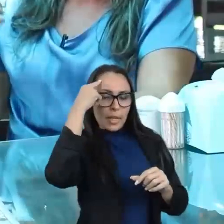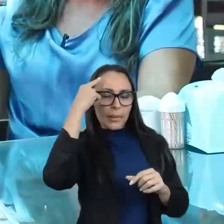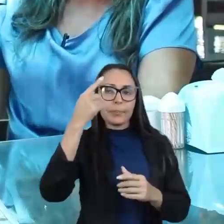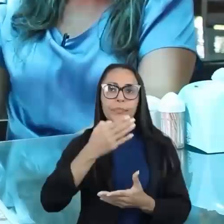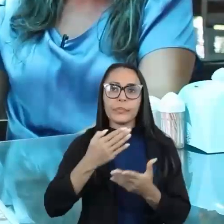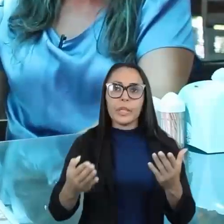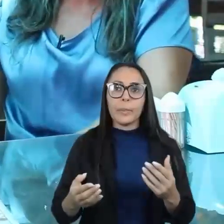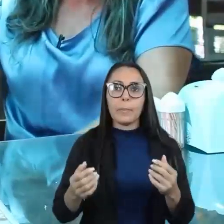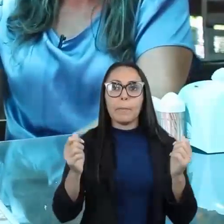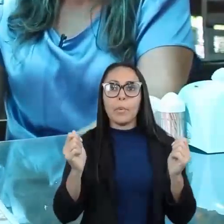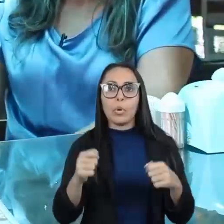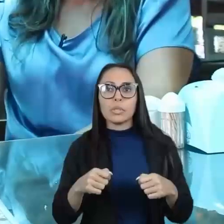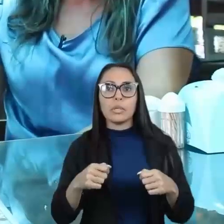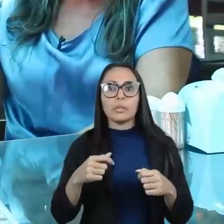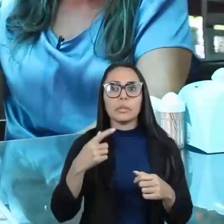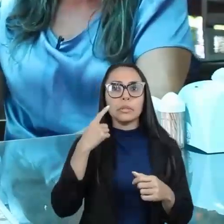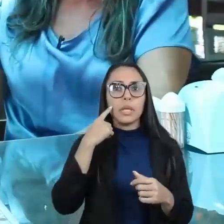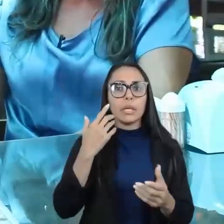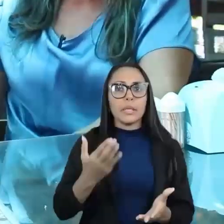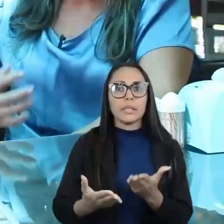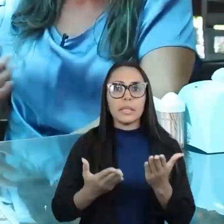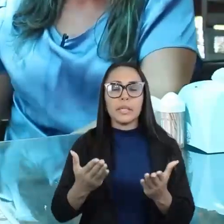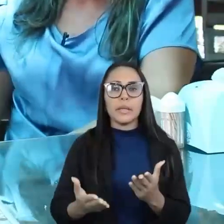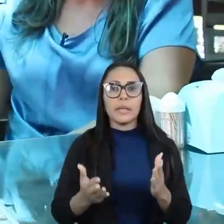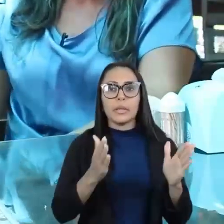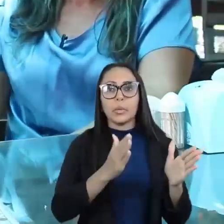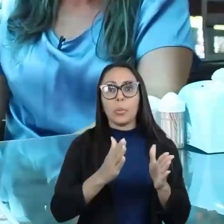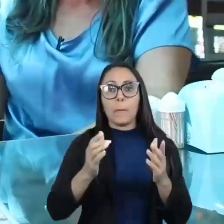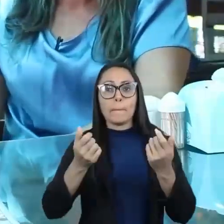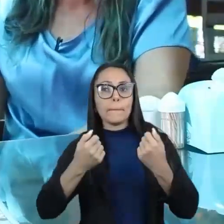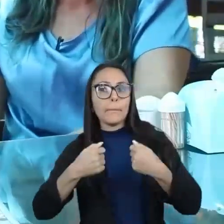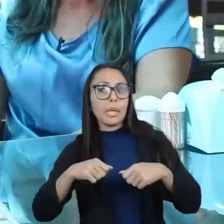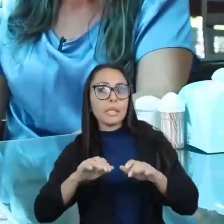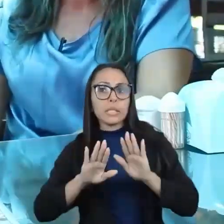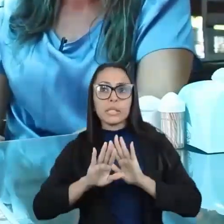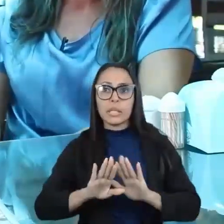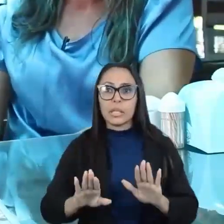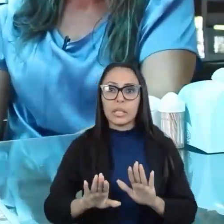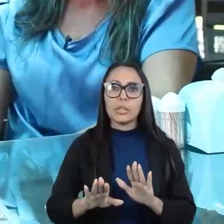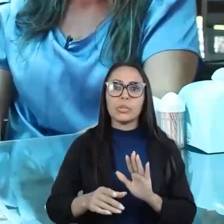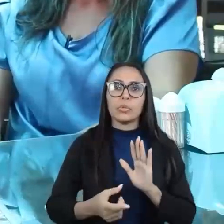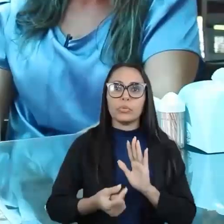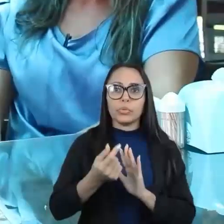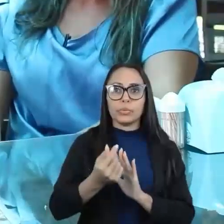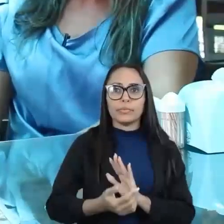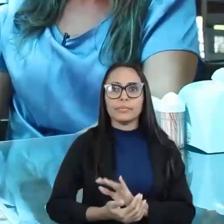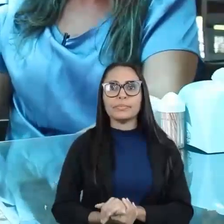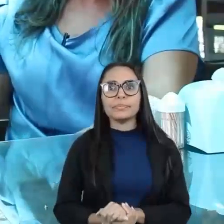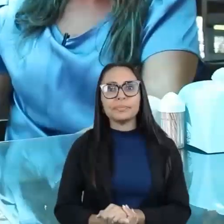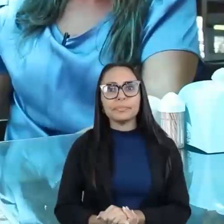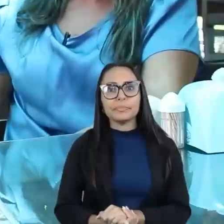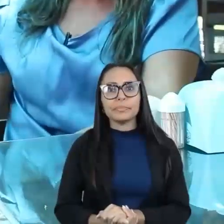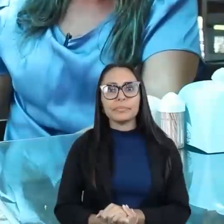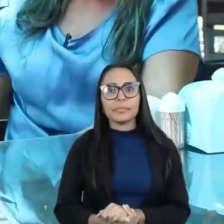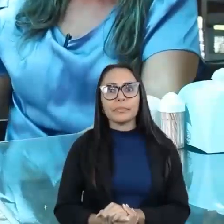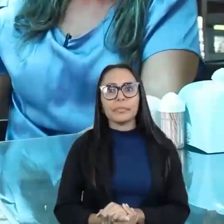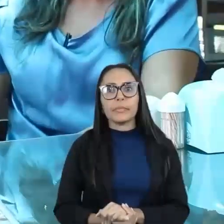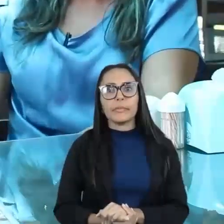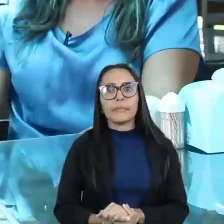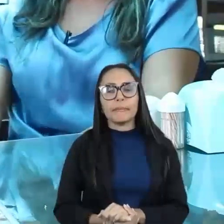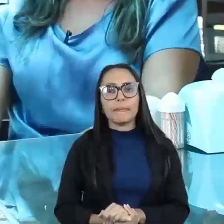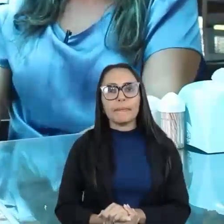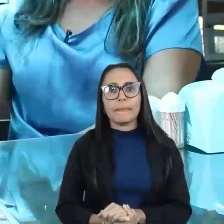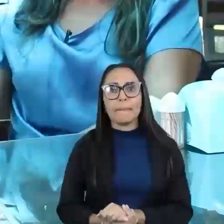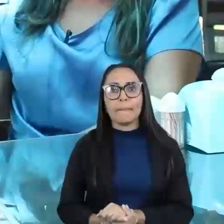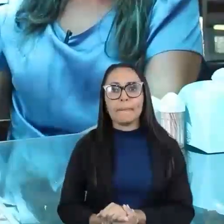que você possa atender essa fatia de mercado sem precisar ter grandes custos, né, para isso. Diminuir o custo e